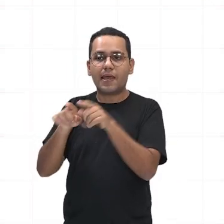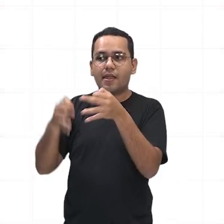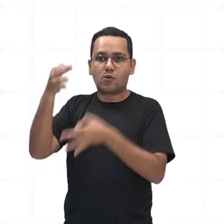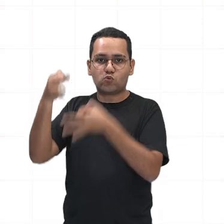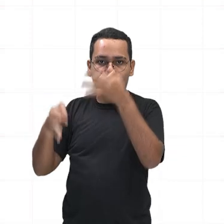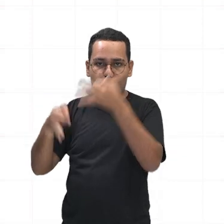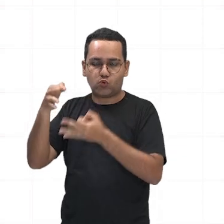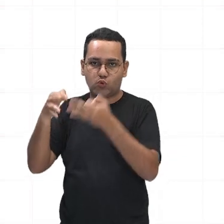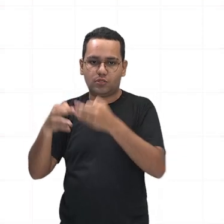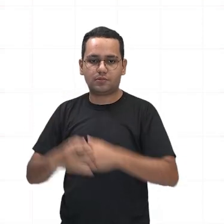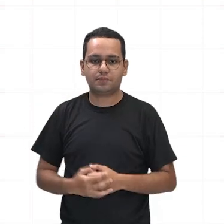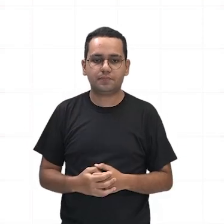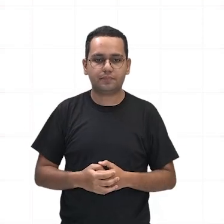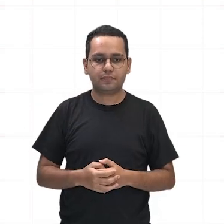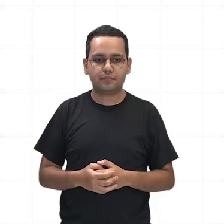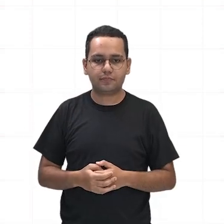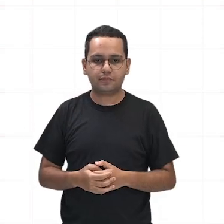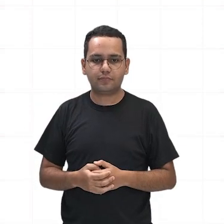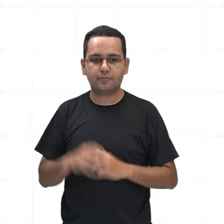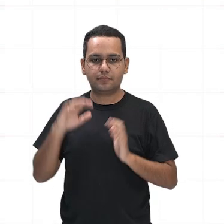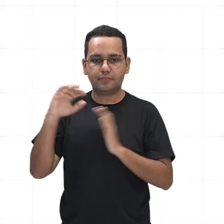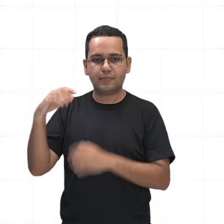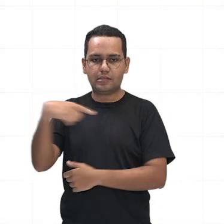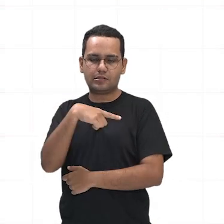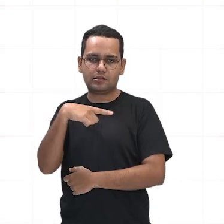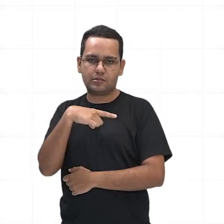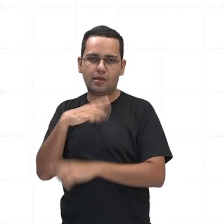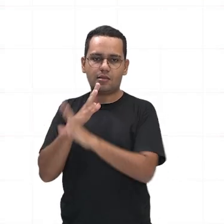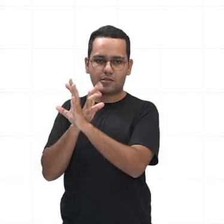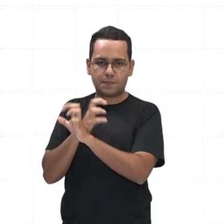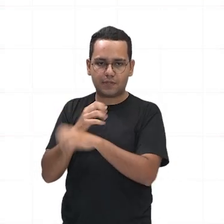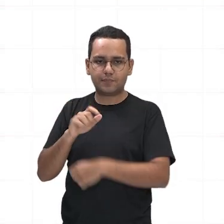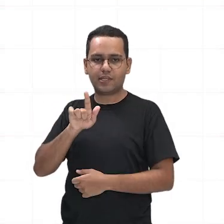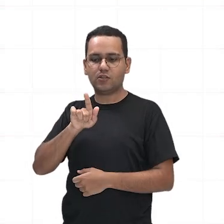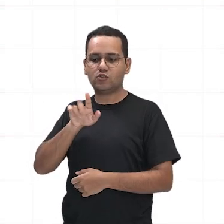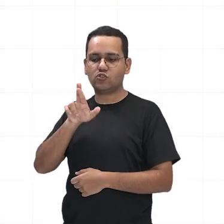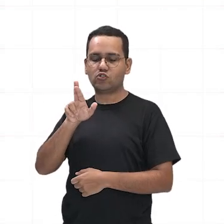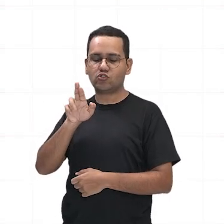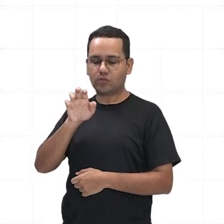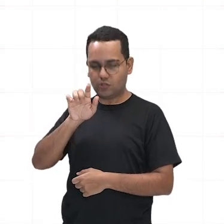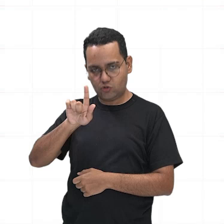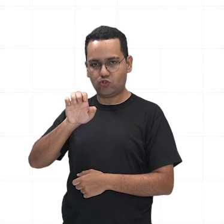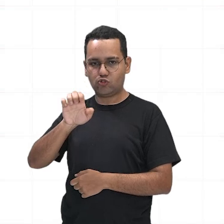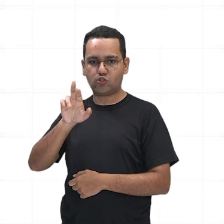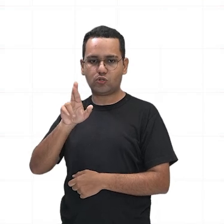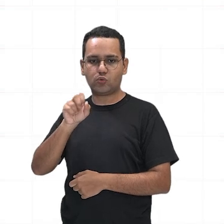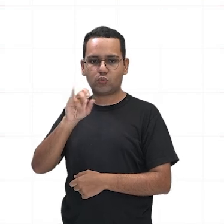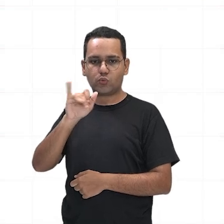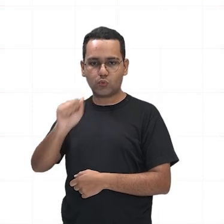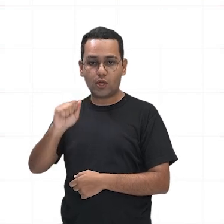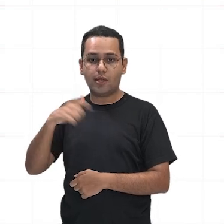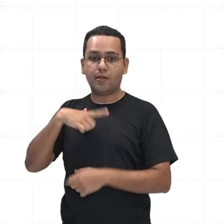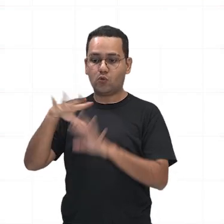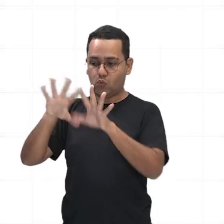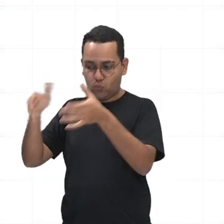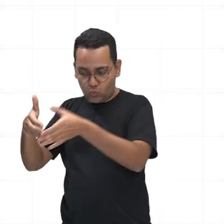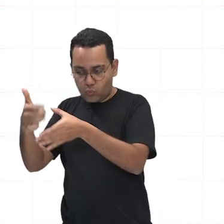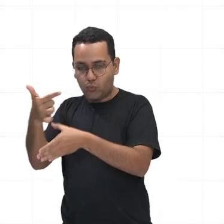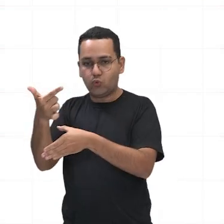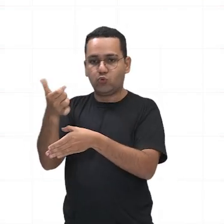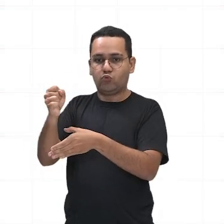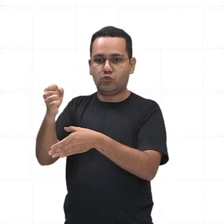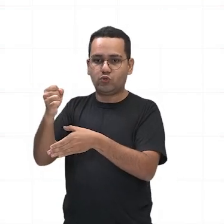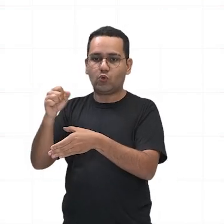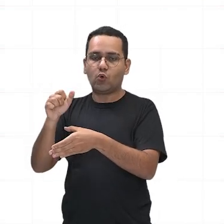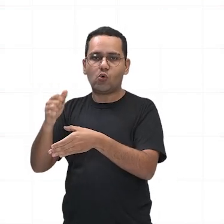então, aí em Esparta, a Gerúsia, que era, então, composto por 28 anciãos gerontes, com mais